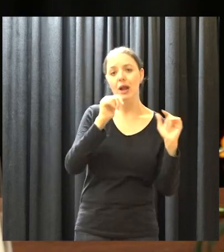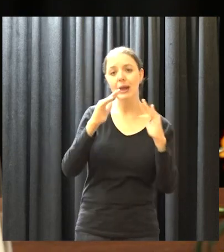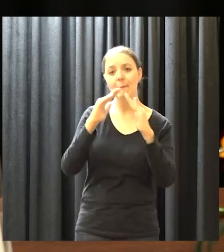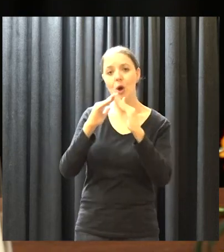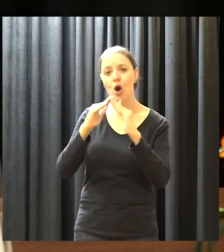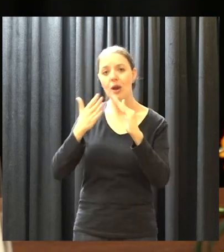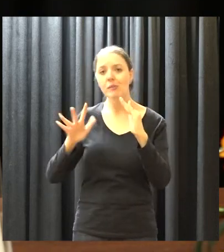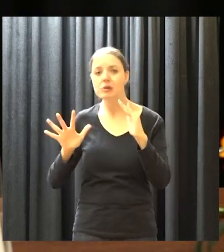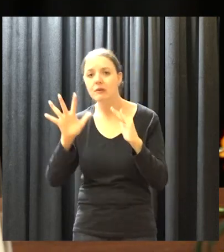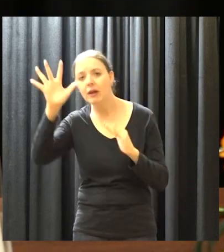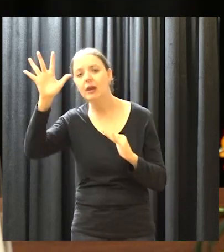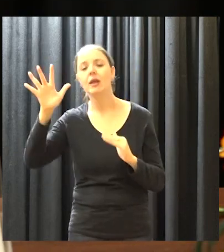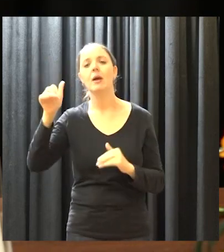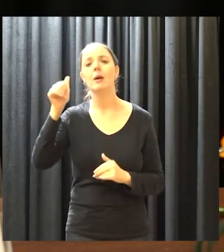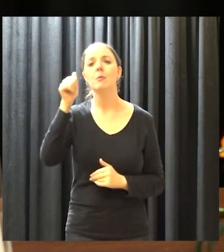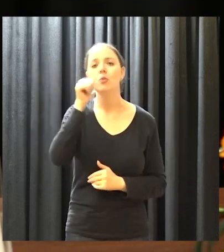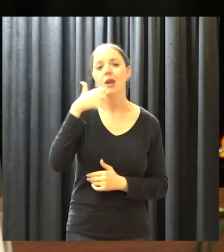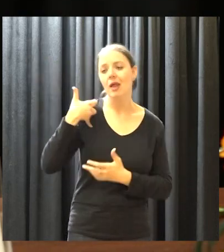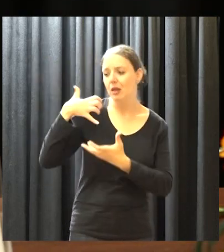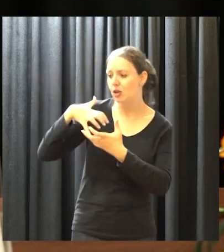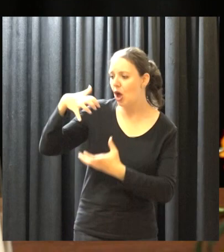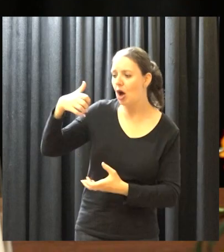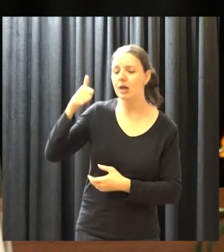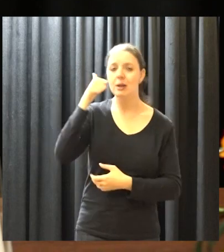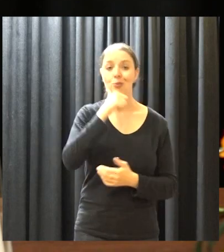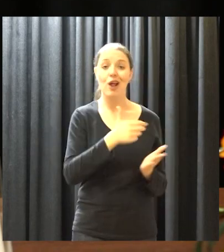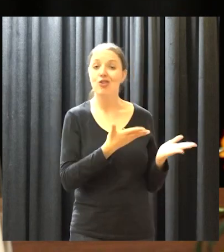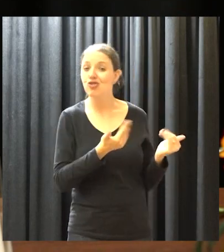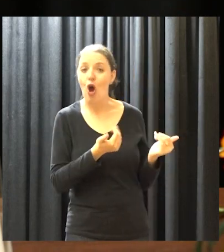mulheres jovens,